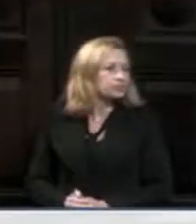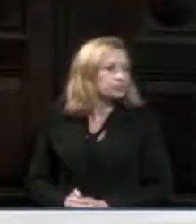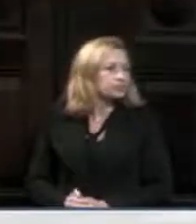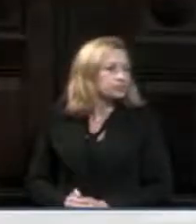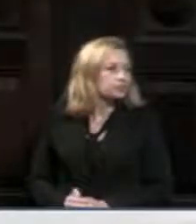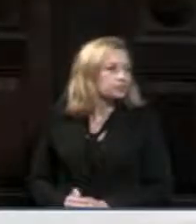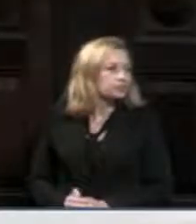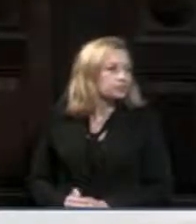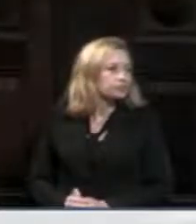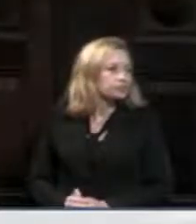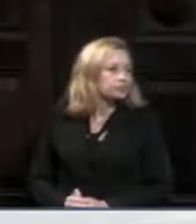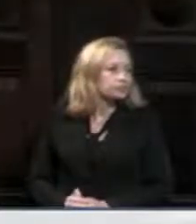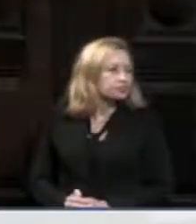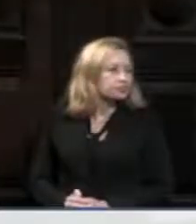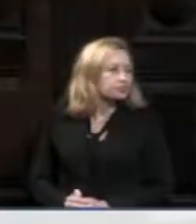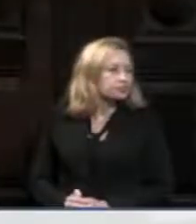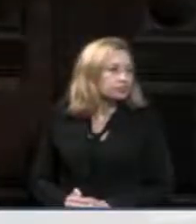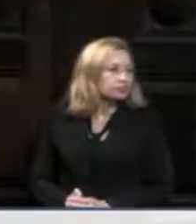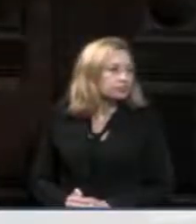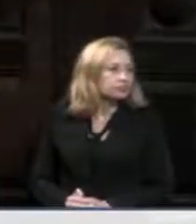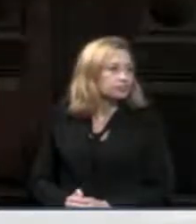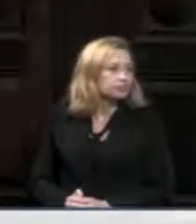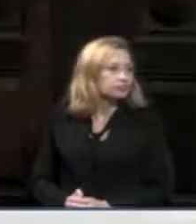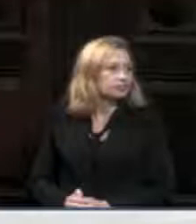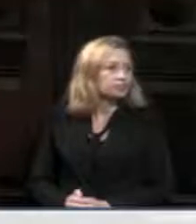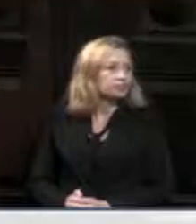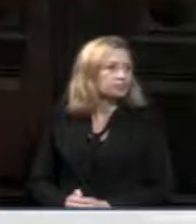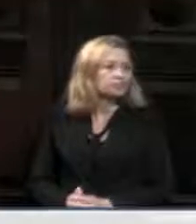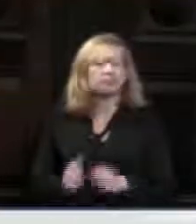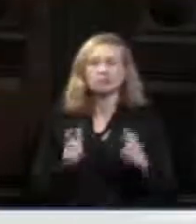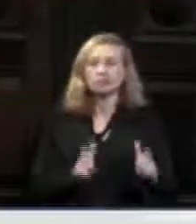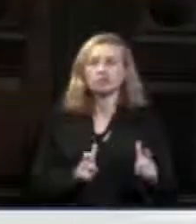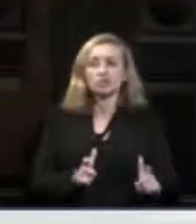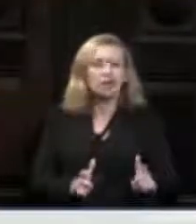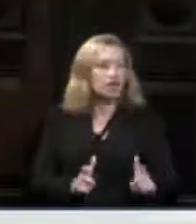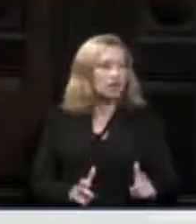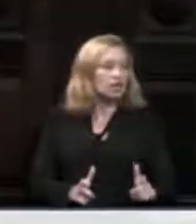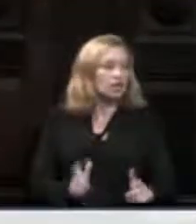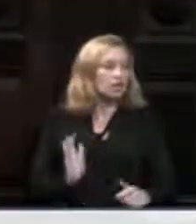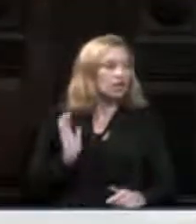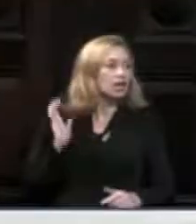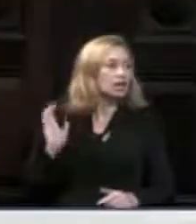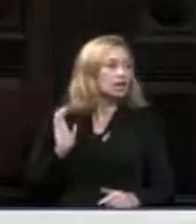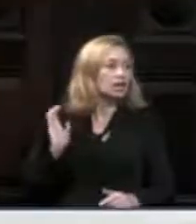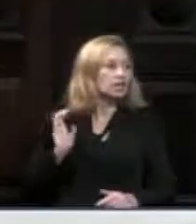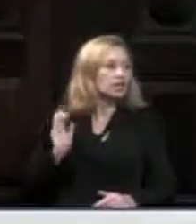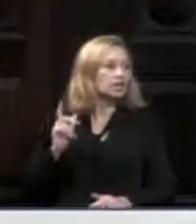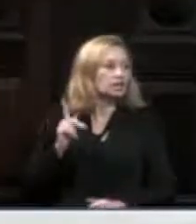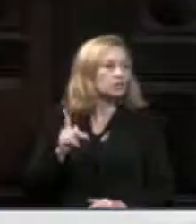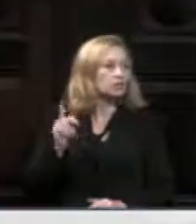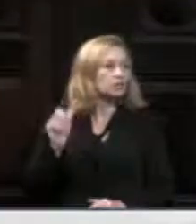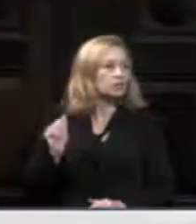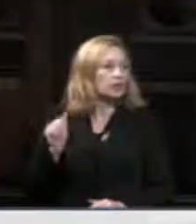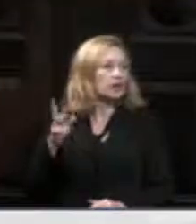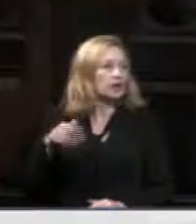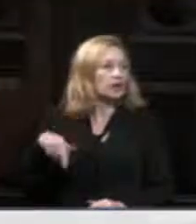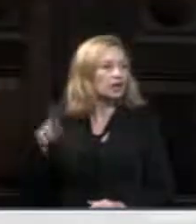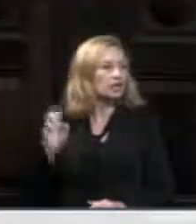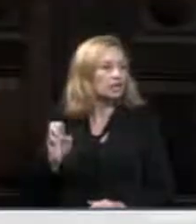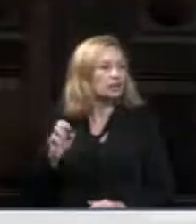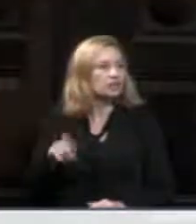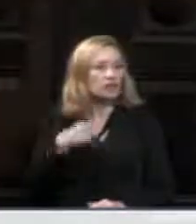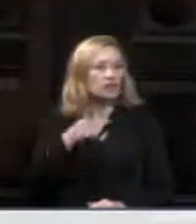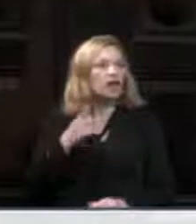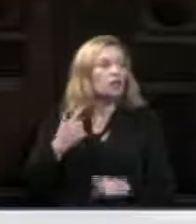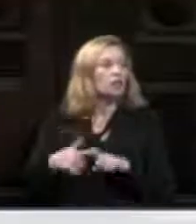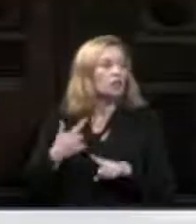a área mais linda da nossa região e mais rica. Ficou fora de parque por quê? Porque o grupo empreendedor do